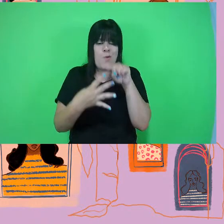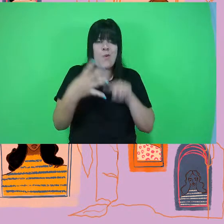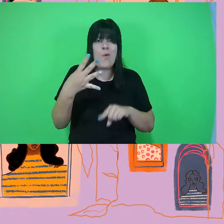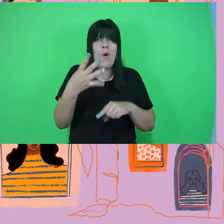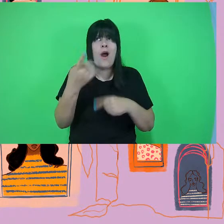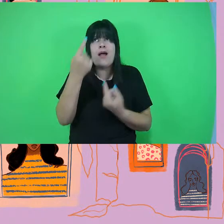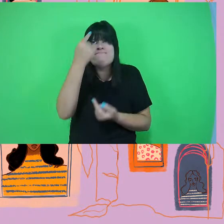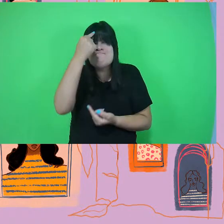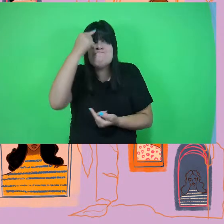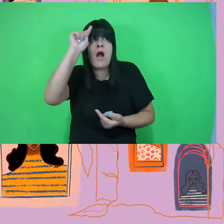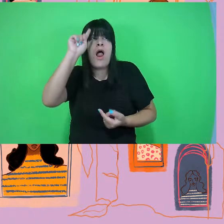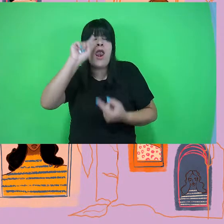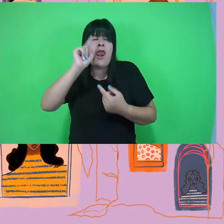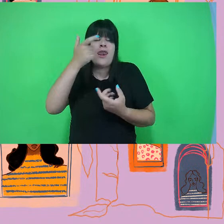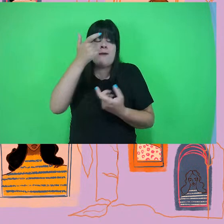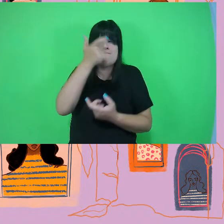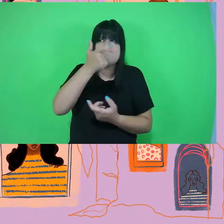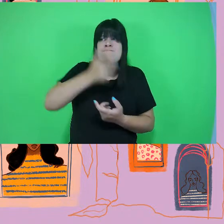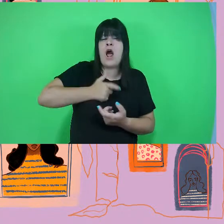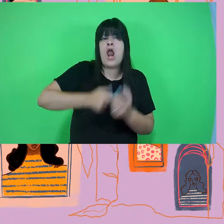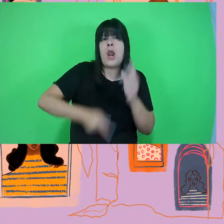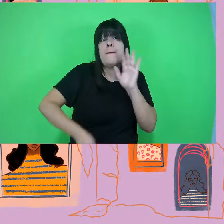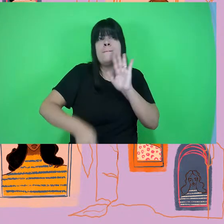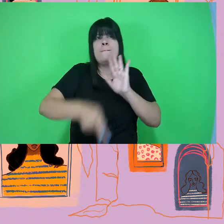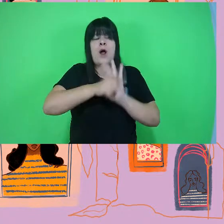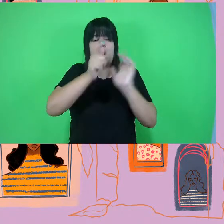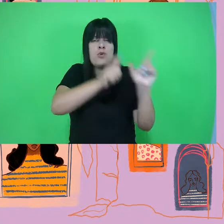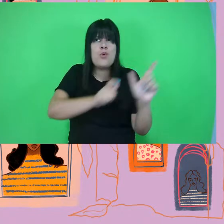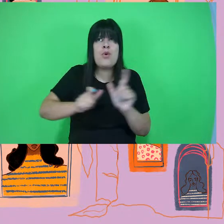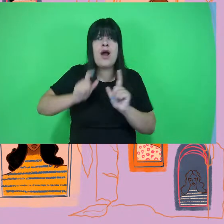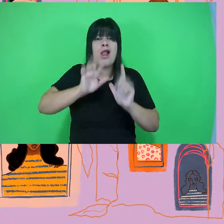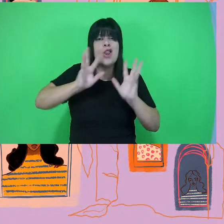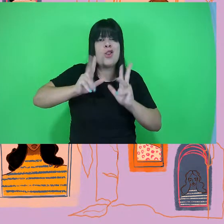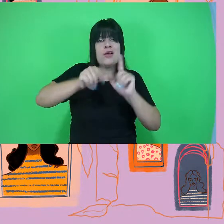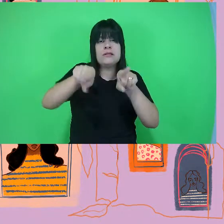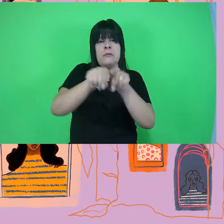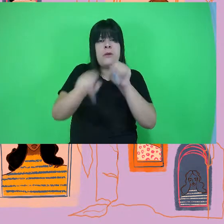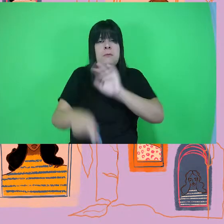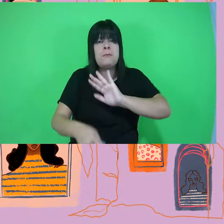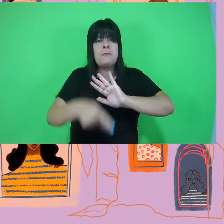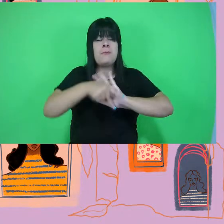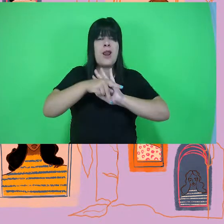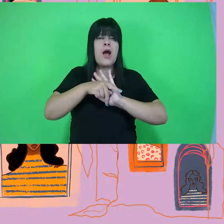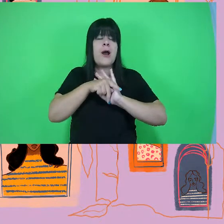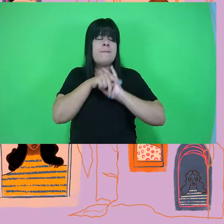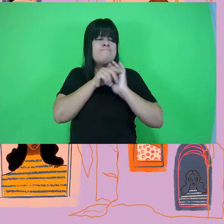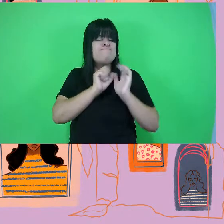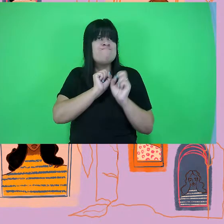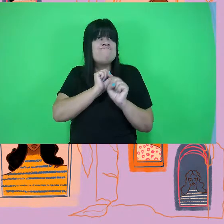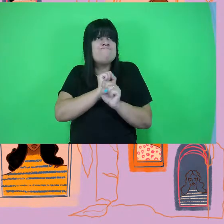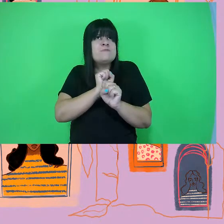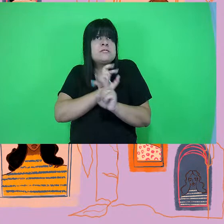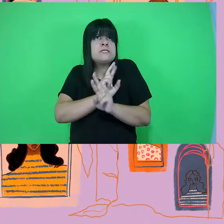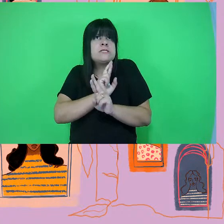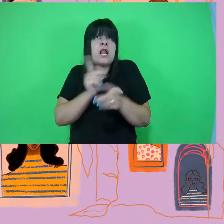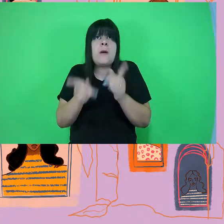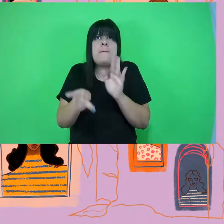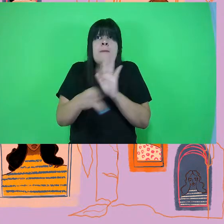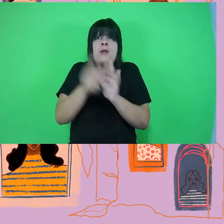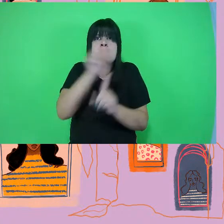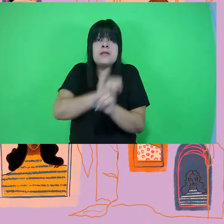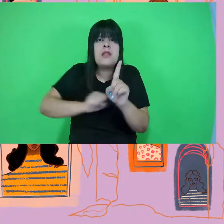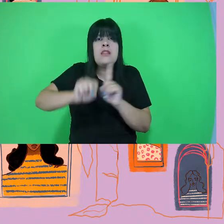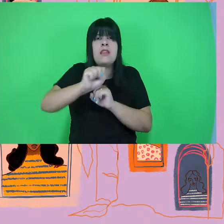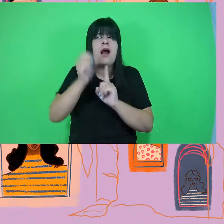e seguem reinventando lugares para si e para todos, a despeito das expectativas sociais reservadas para quem